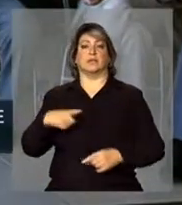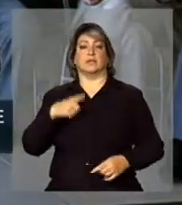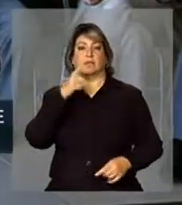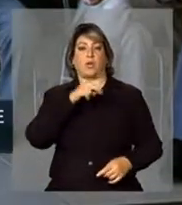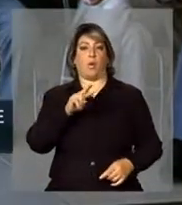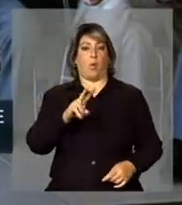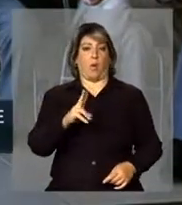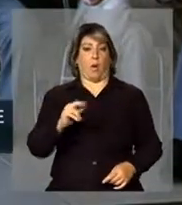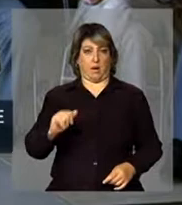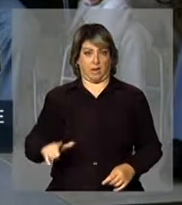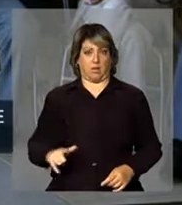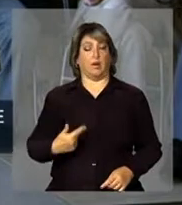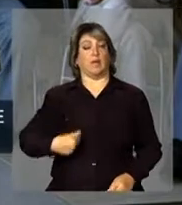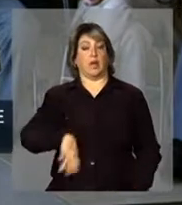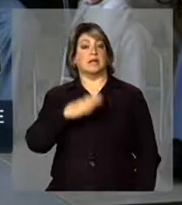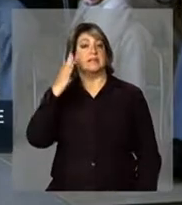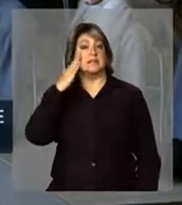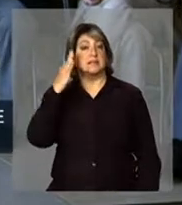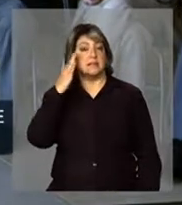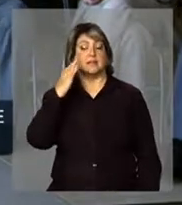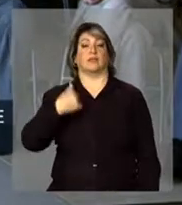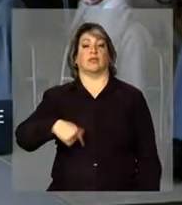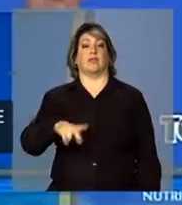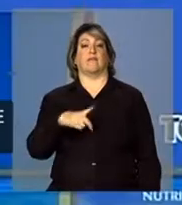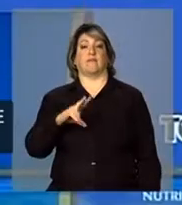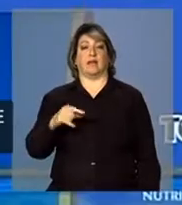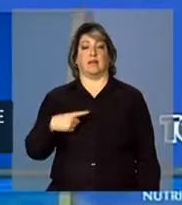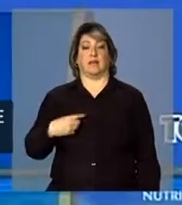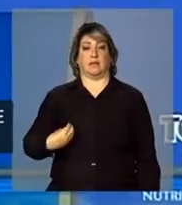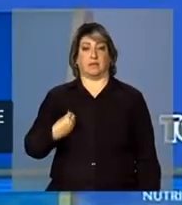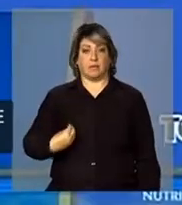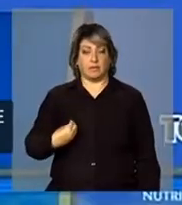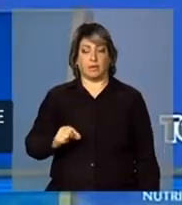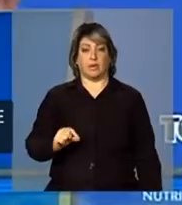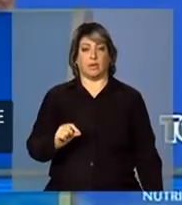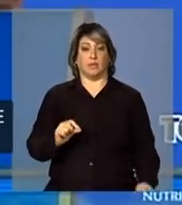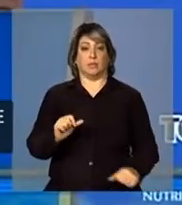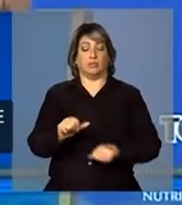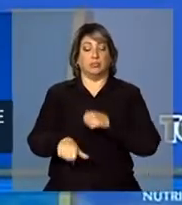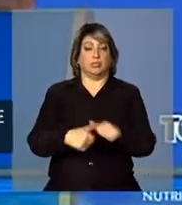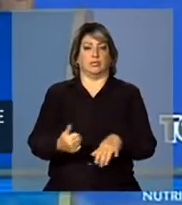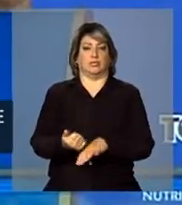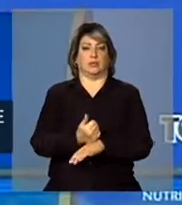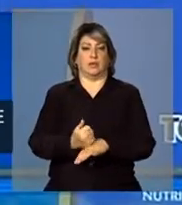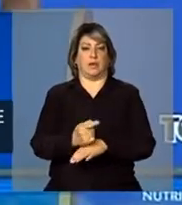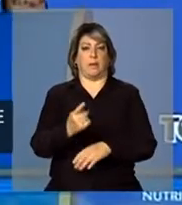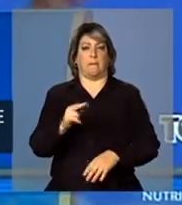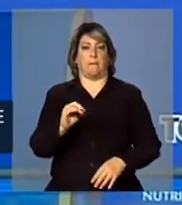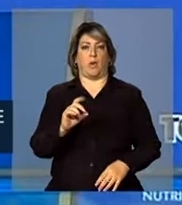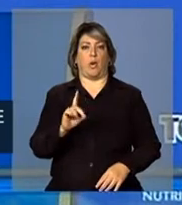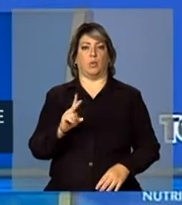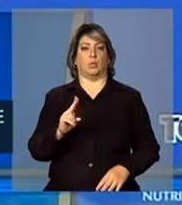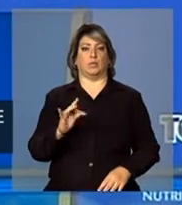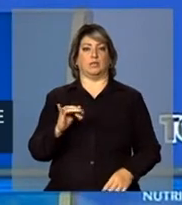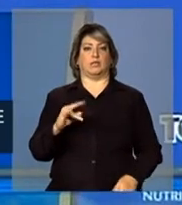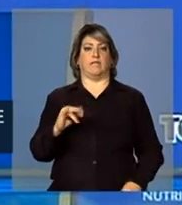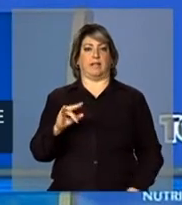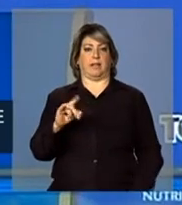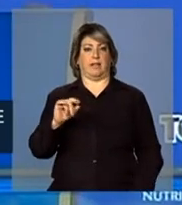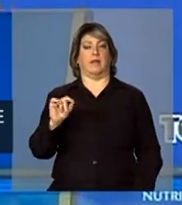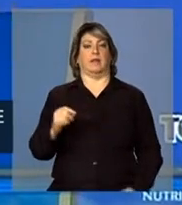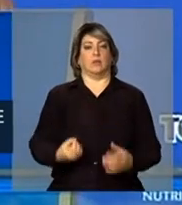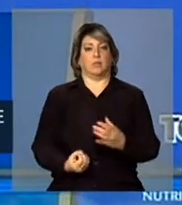que nós iremos mudar a produtividade do Brasil, a produtividade da pecuária e da agricultura